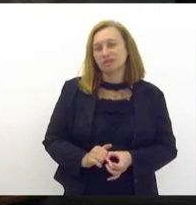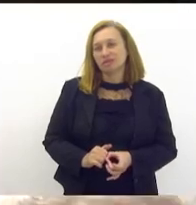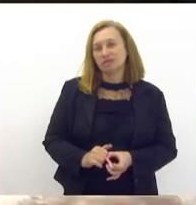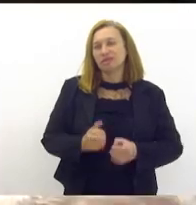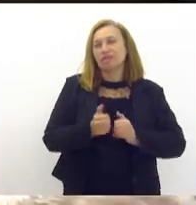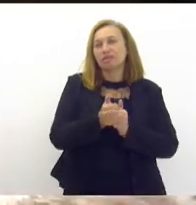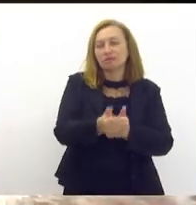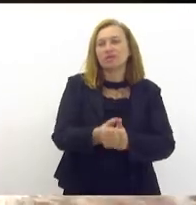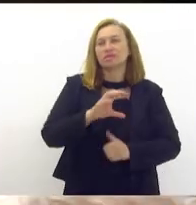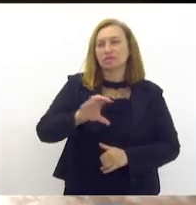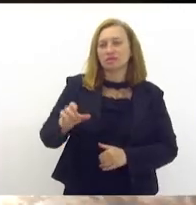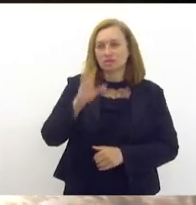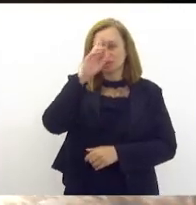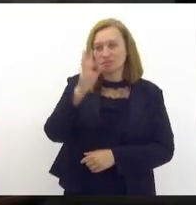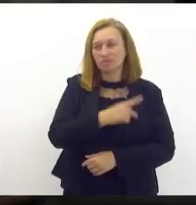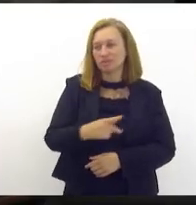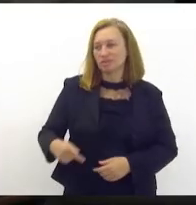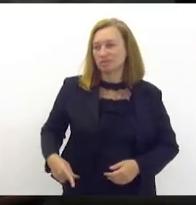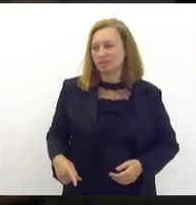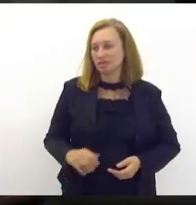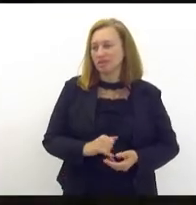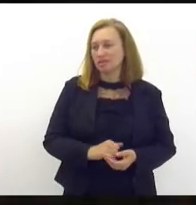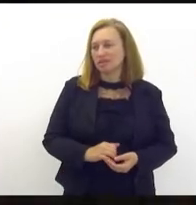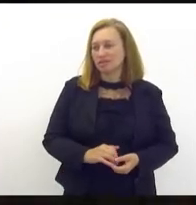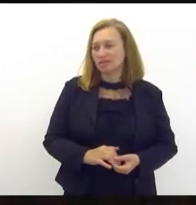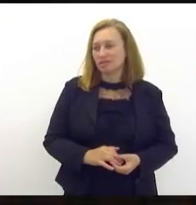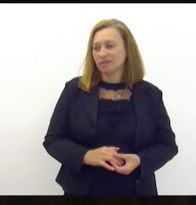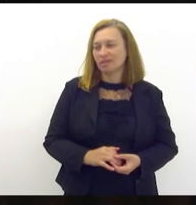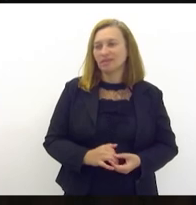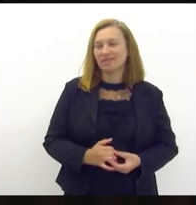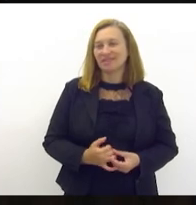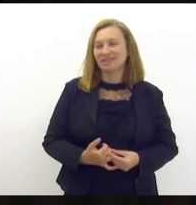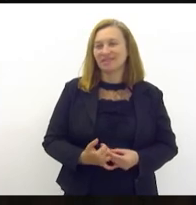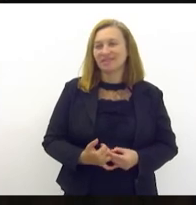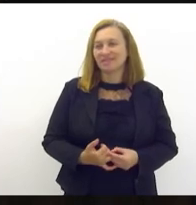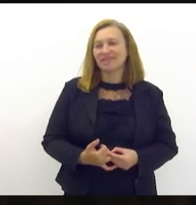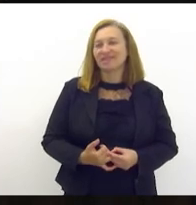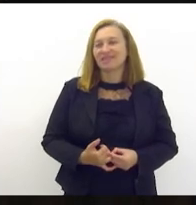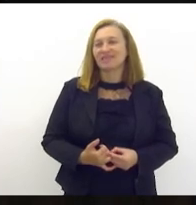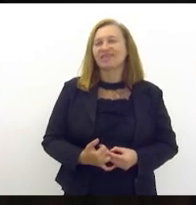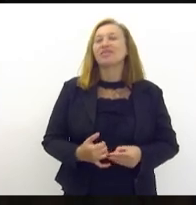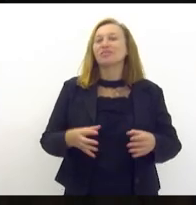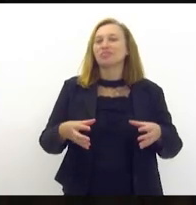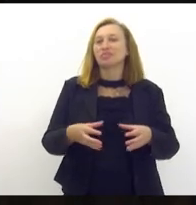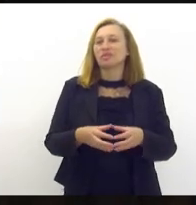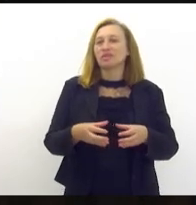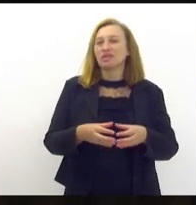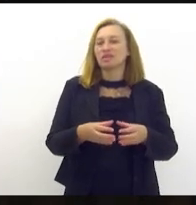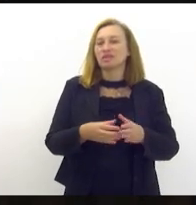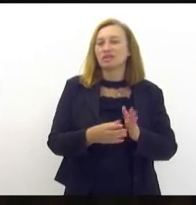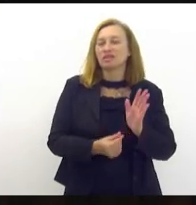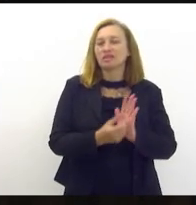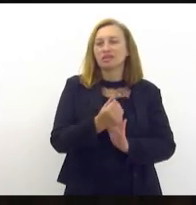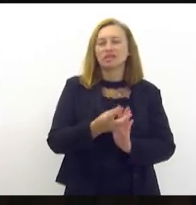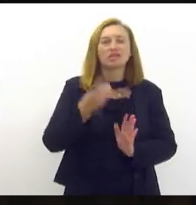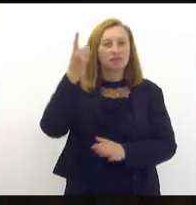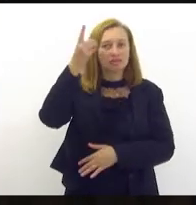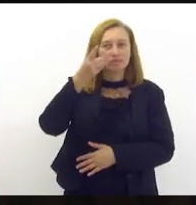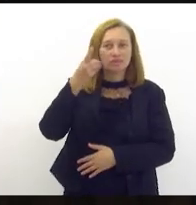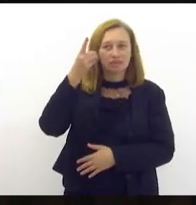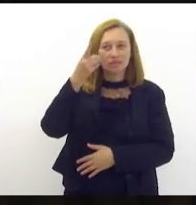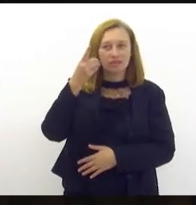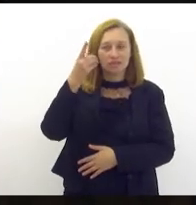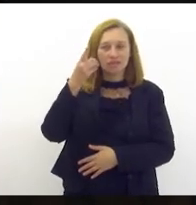Acompanho as sessões, presidente. Muito obrigado, deputado. Pela Comissão de Orçamento e Finanças, nosso vice-presidente Carlos Macedo.